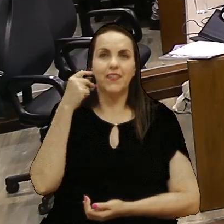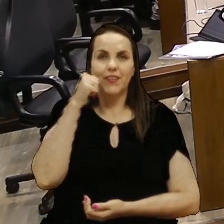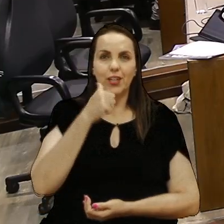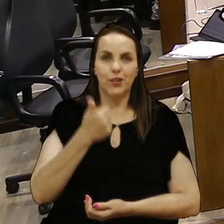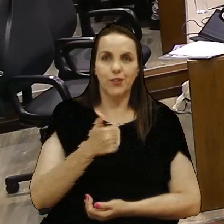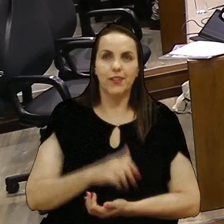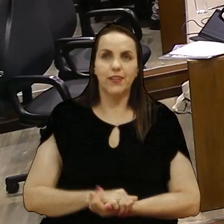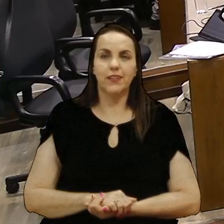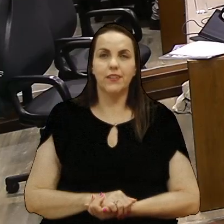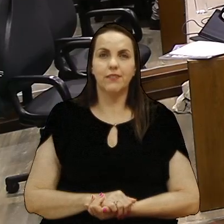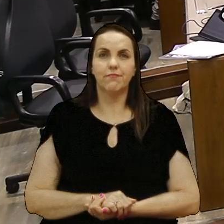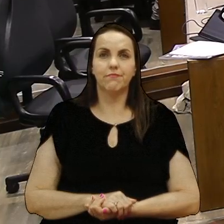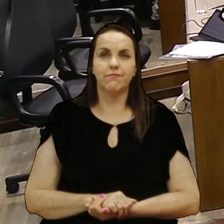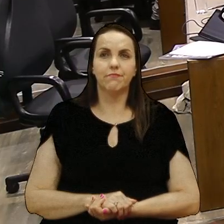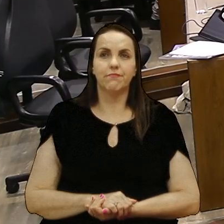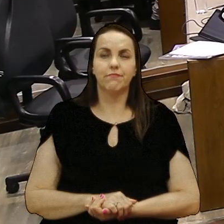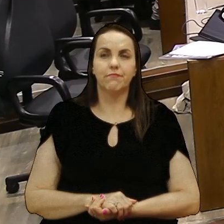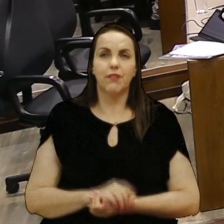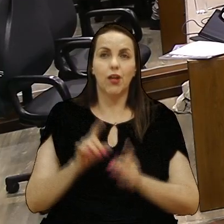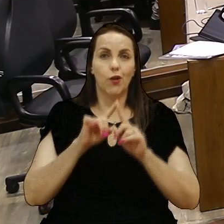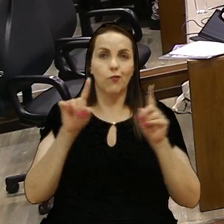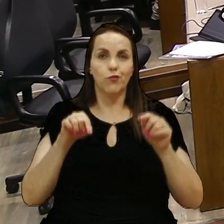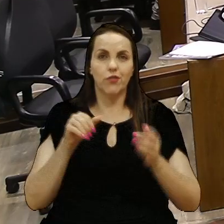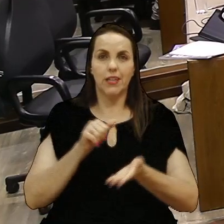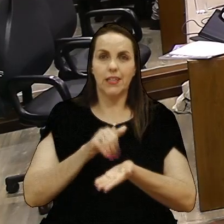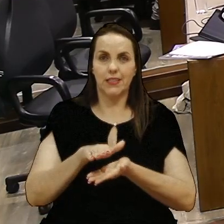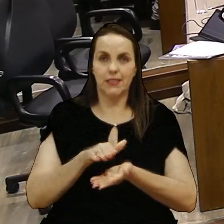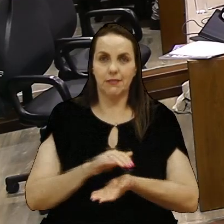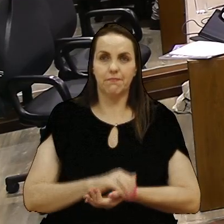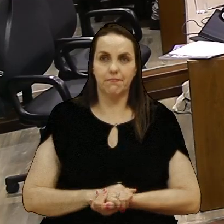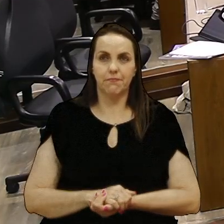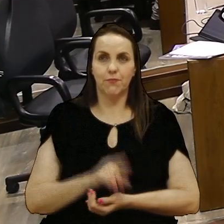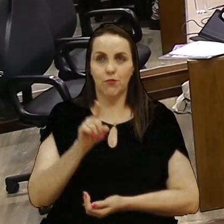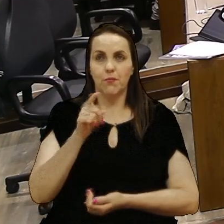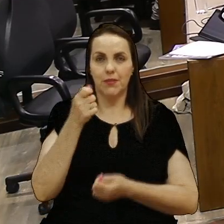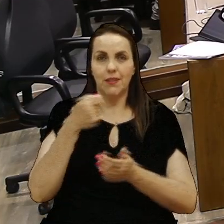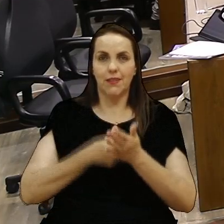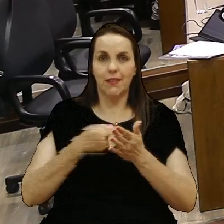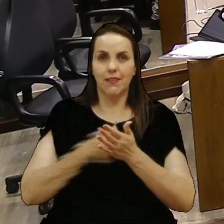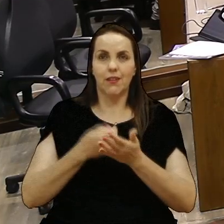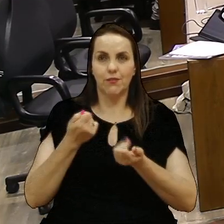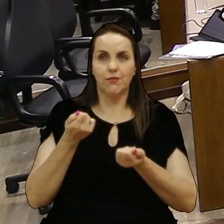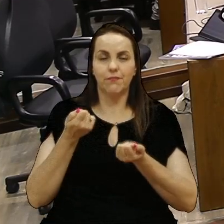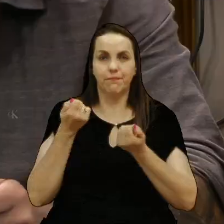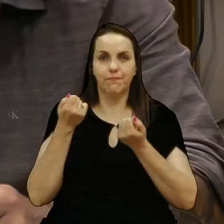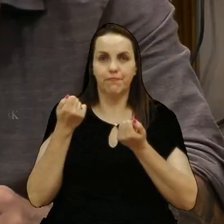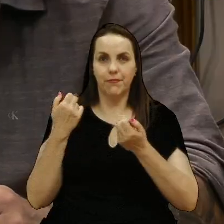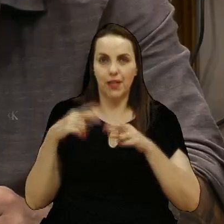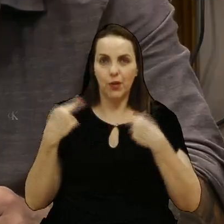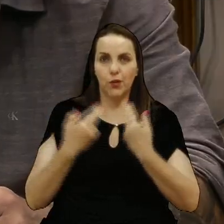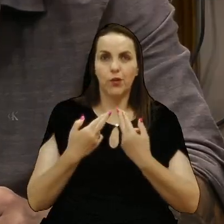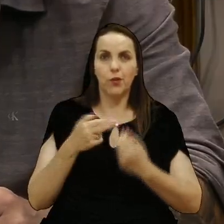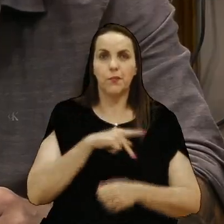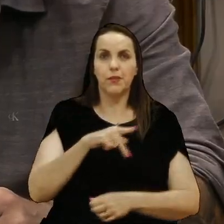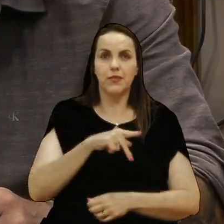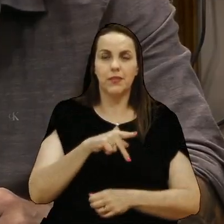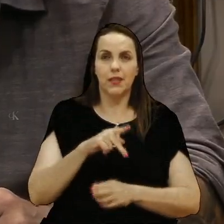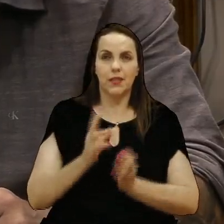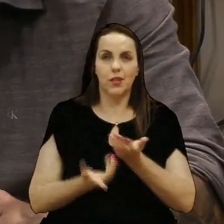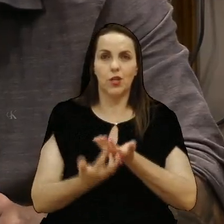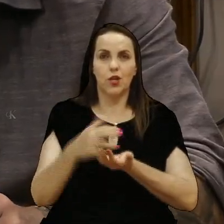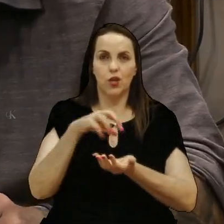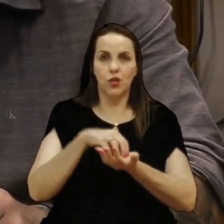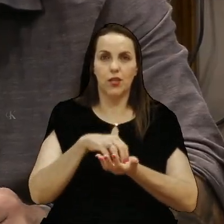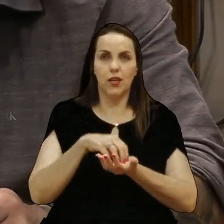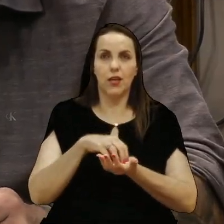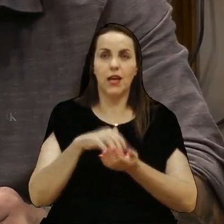sobre essa situação da funcionária desligada, como a senhora está tentando uma agenda com o presidente da CODECA, eu acho que a senhora deveria emitir a